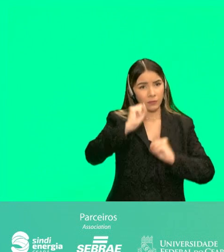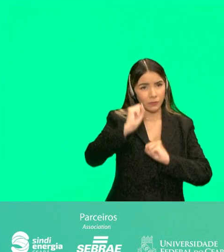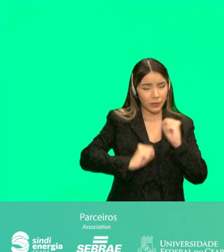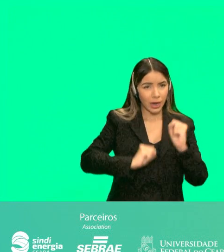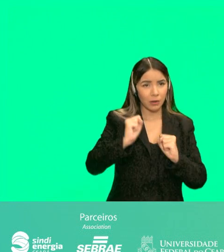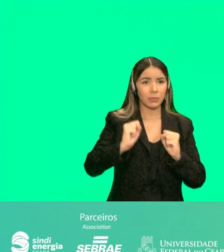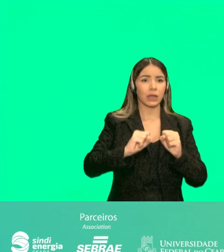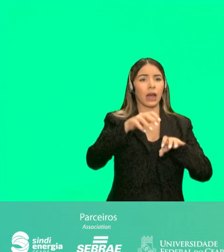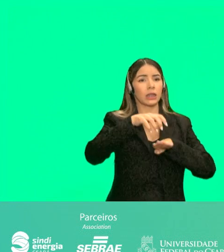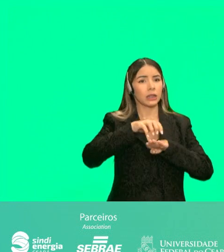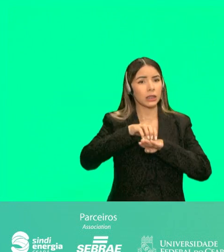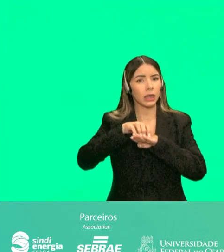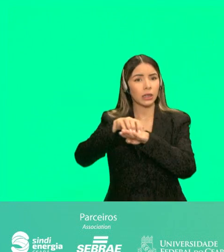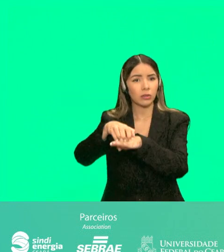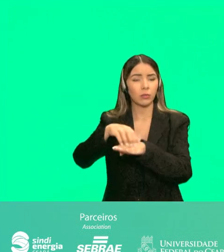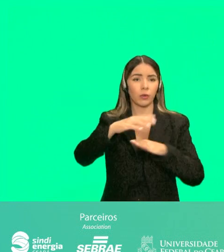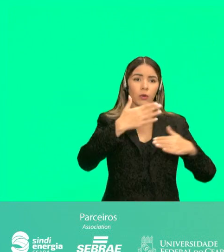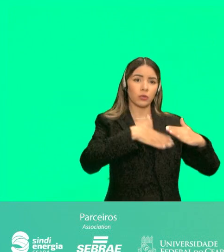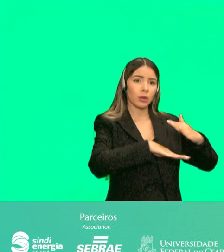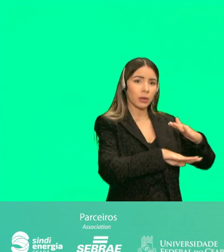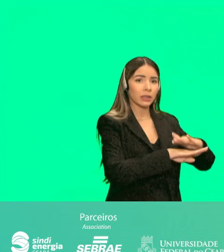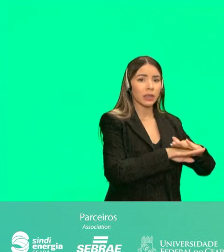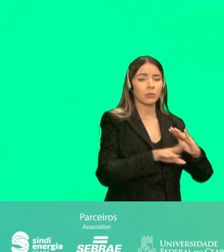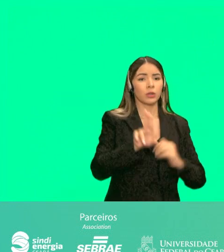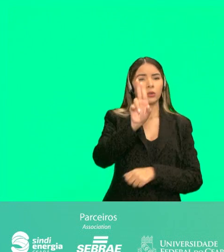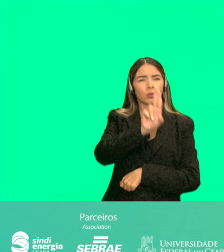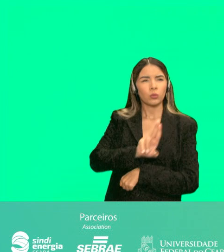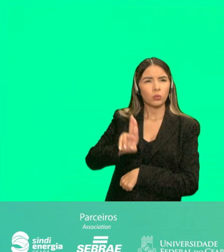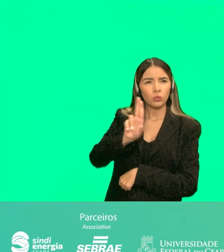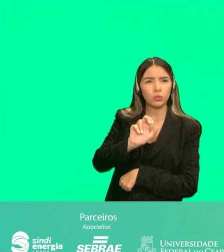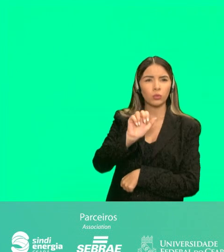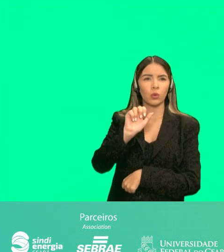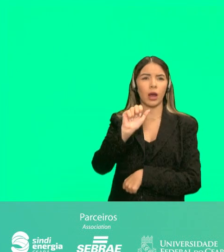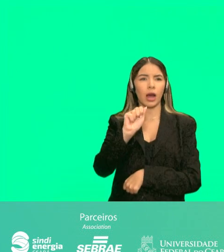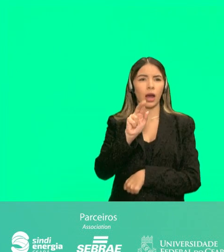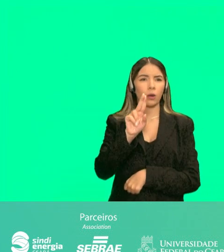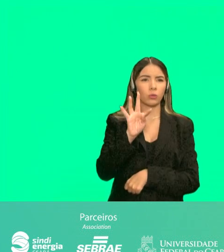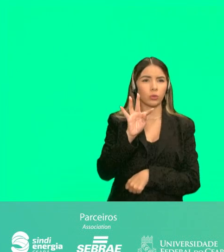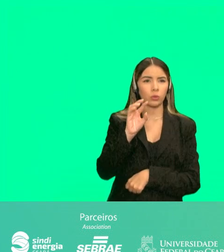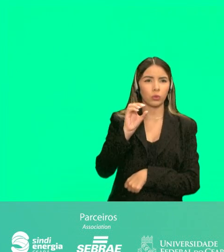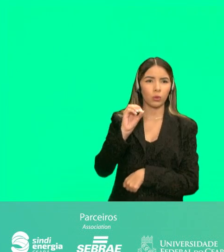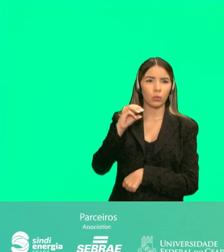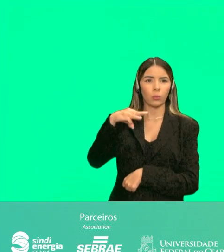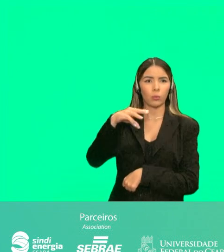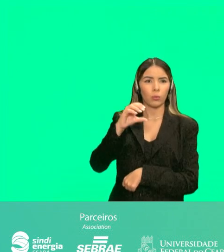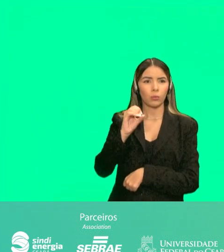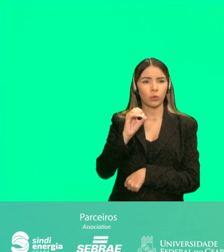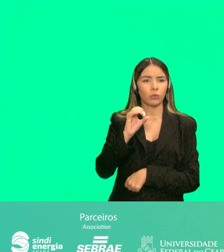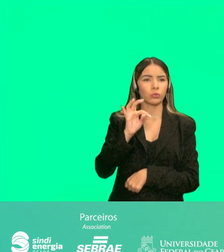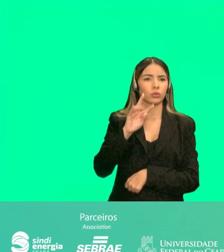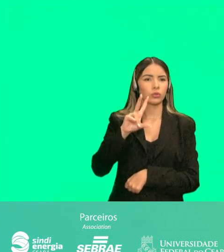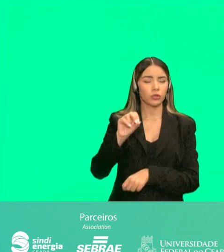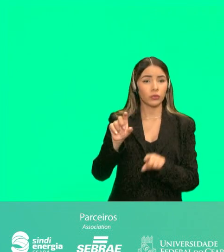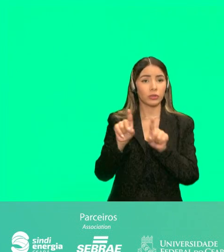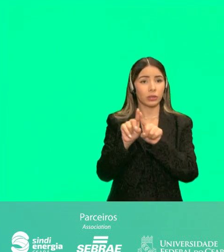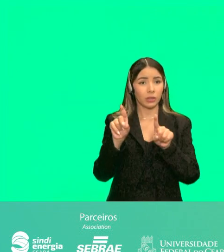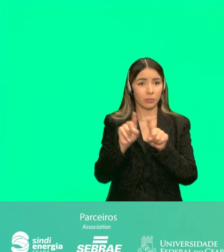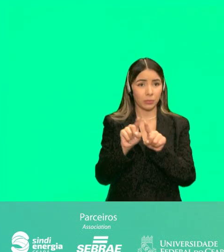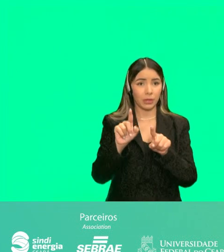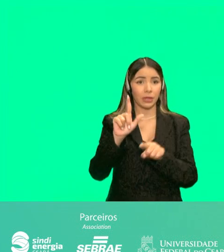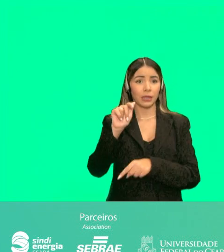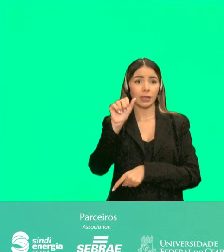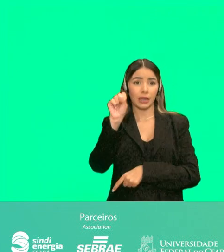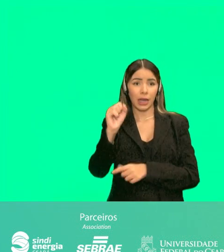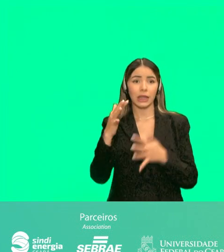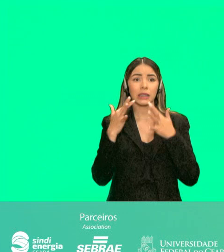usage, armazenamento, so uso natural gas automotivo, pipeline. It's a dream of us to colocar do numa this with pipeline de gás Cegas, natural, the por exemplo. Ceará Nós gas estamos com o company,